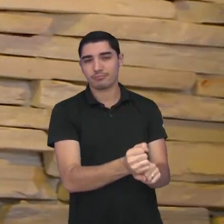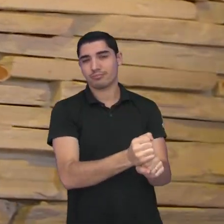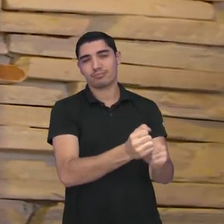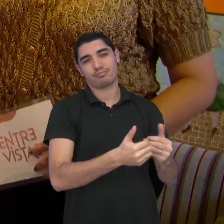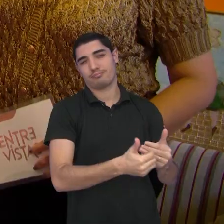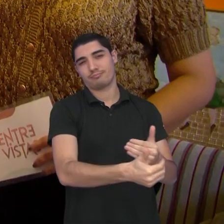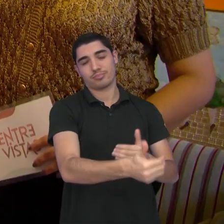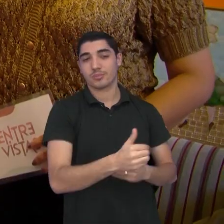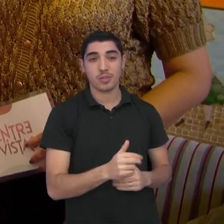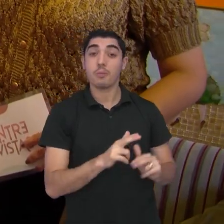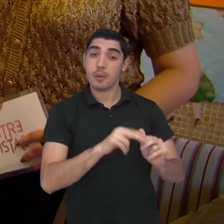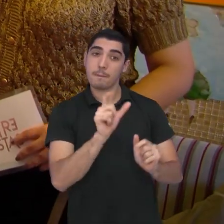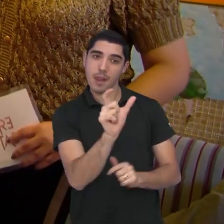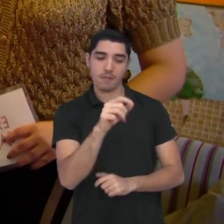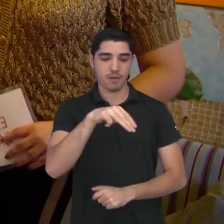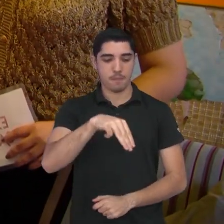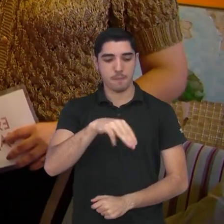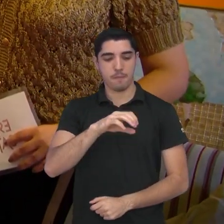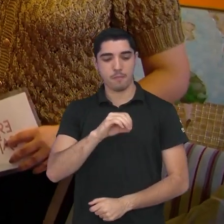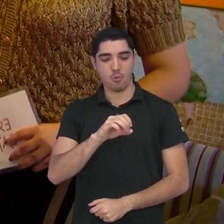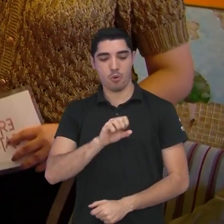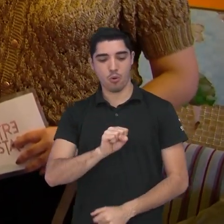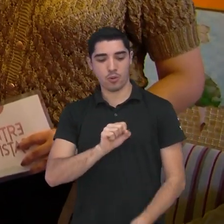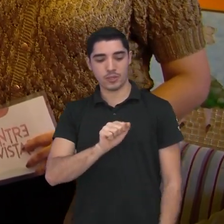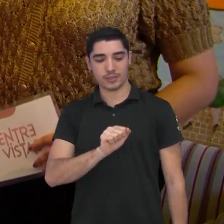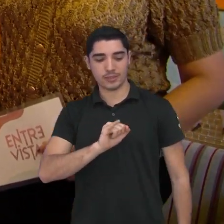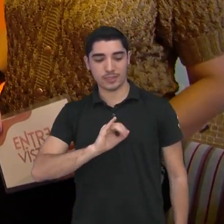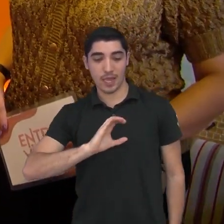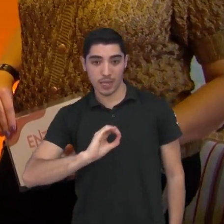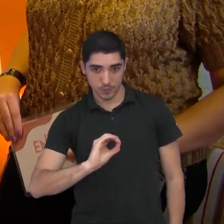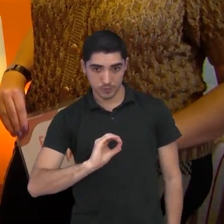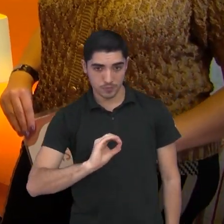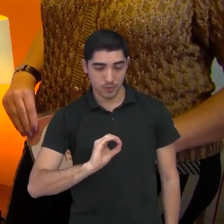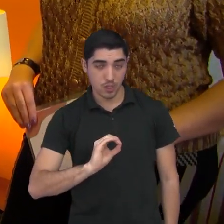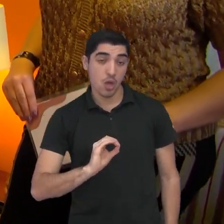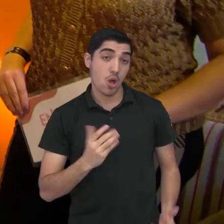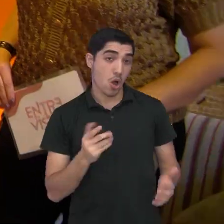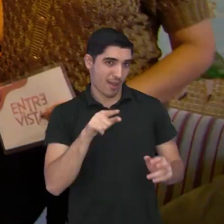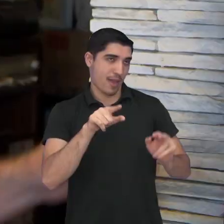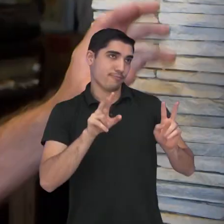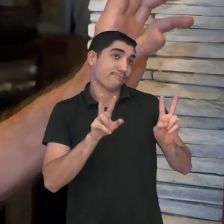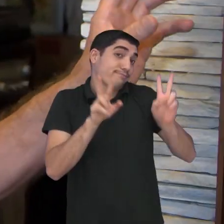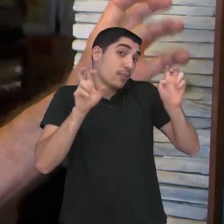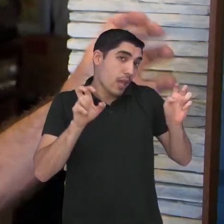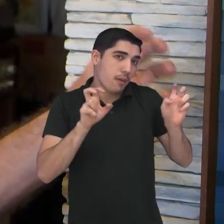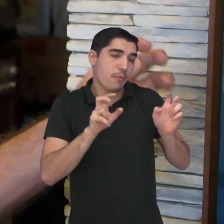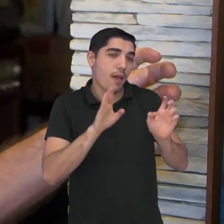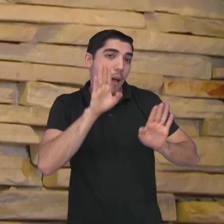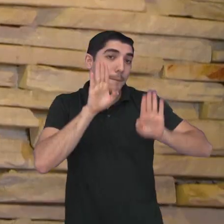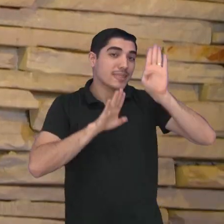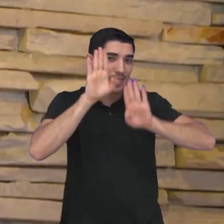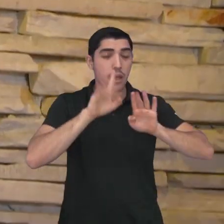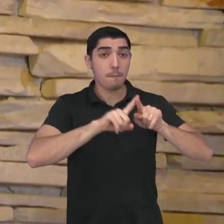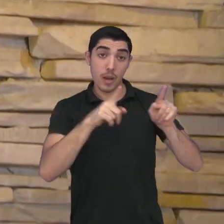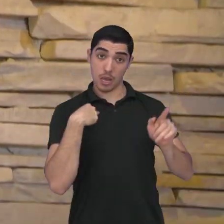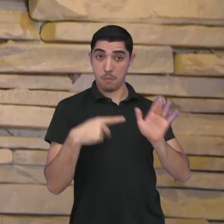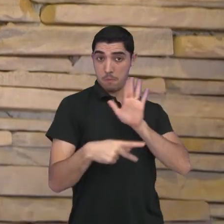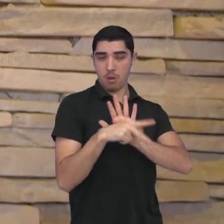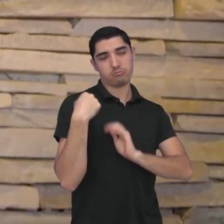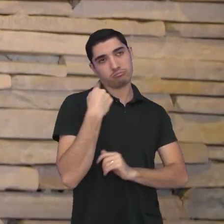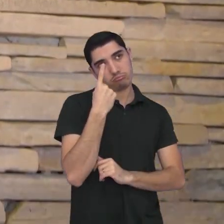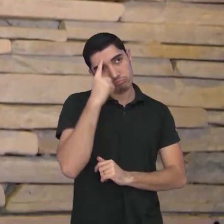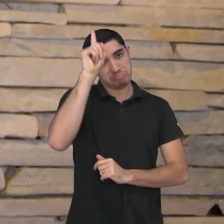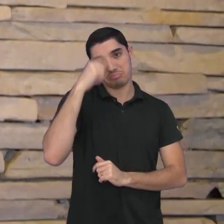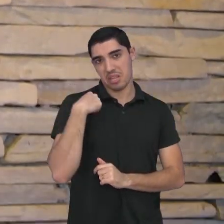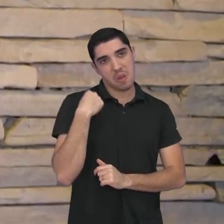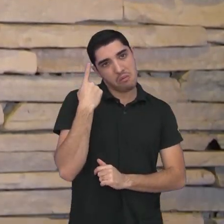é a explicação da palavra mosaico, né? Então, isso é abstrato em termos, porque essas formas abstratas vêm muito da minha